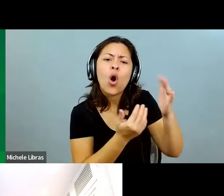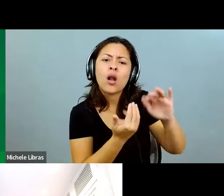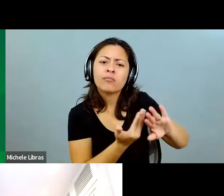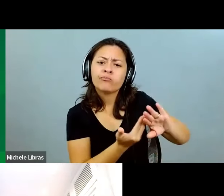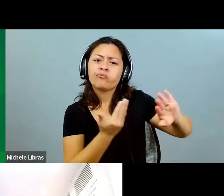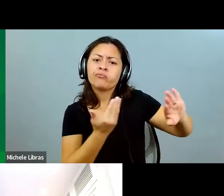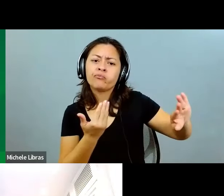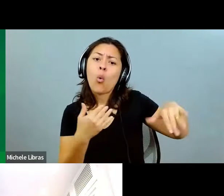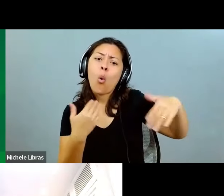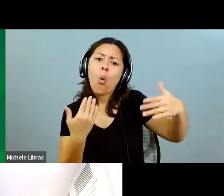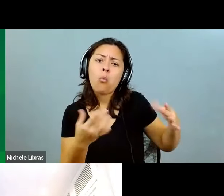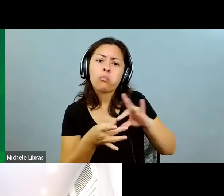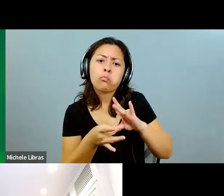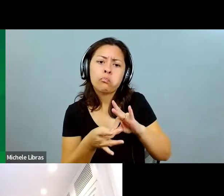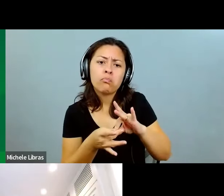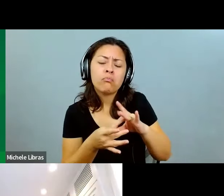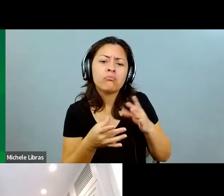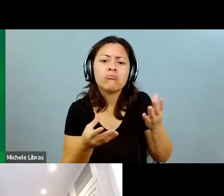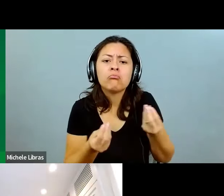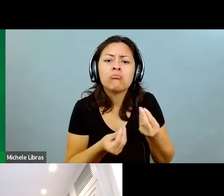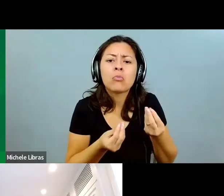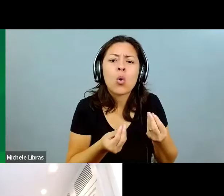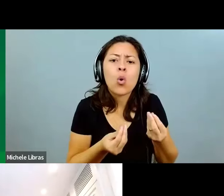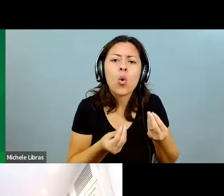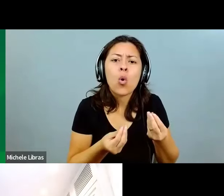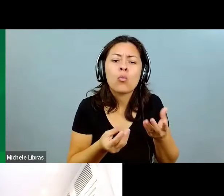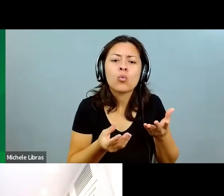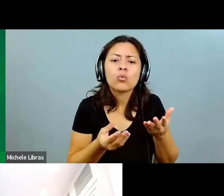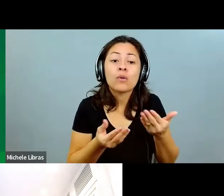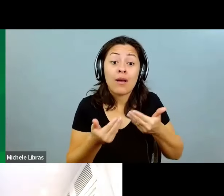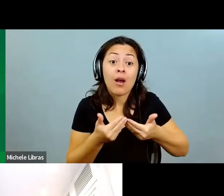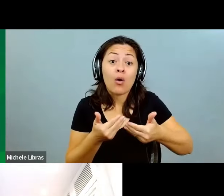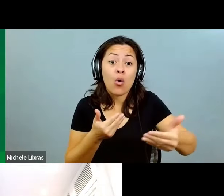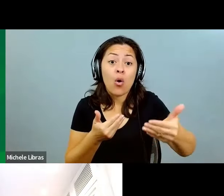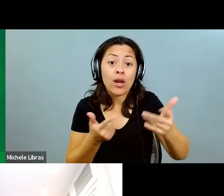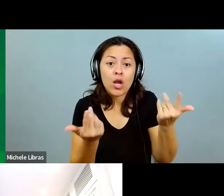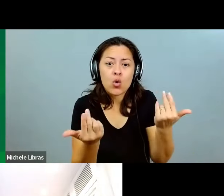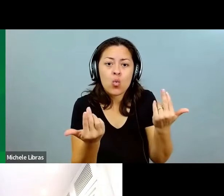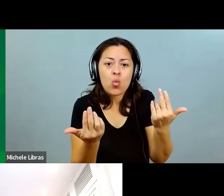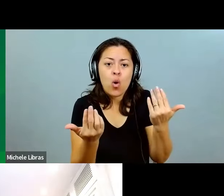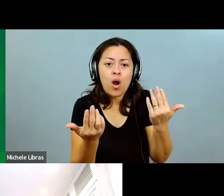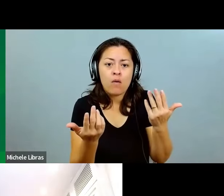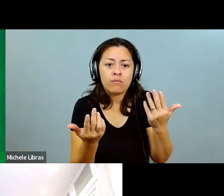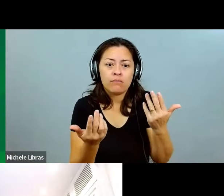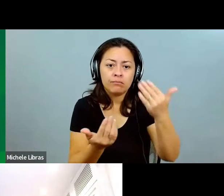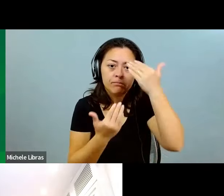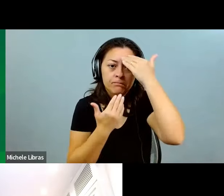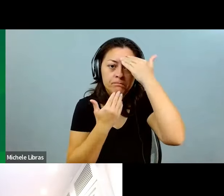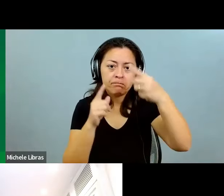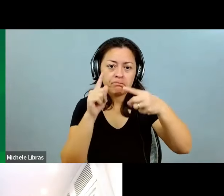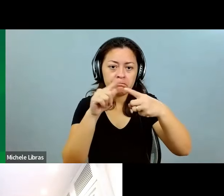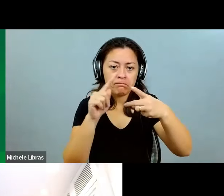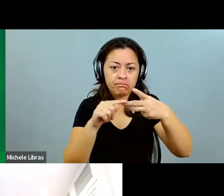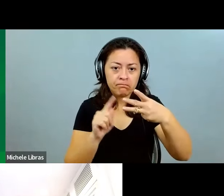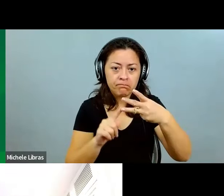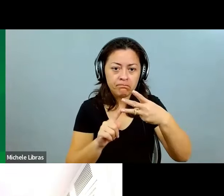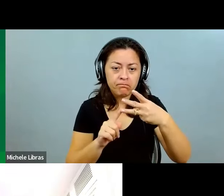slc ou se é realmente o desenho que vai ficar é o que que está hoje dentro da companhia Obrigado são esses três